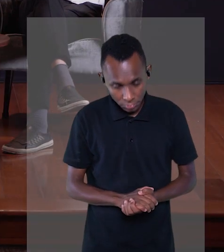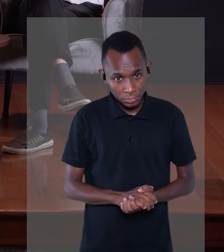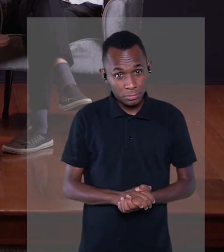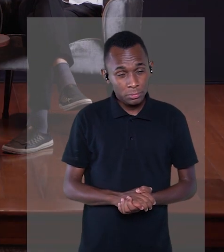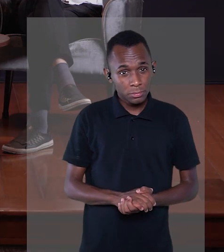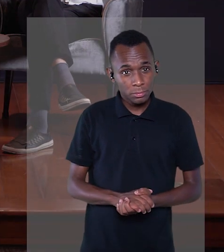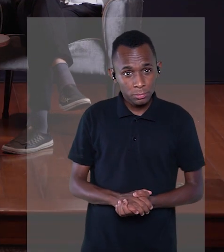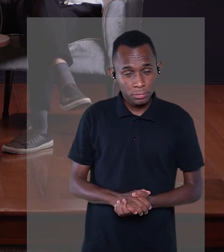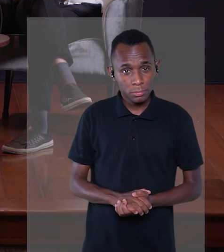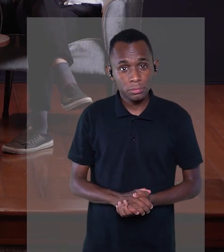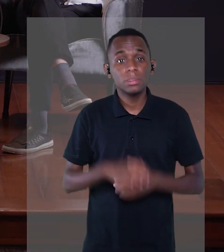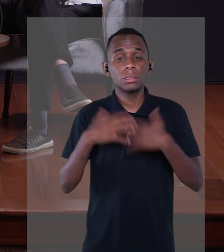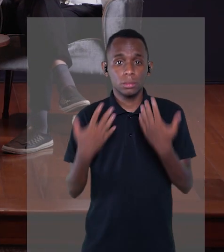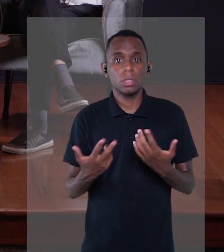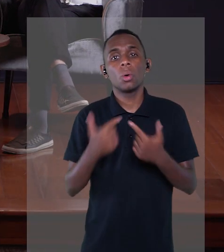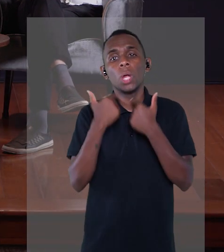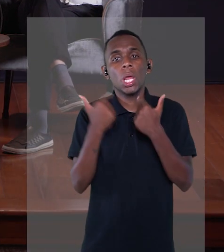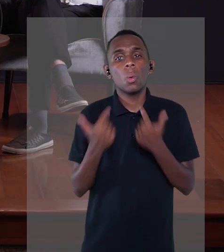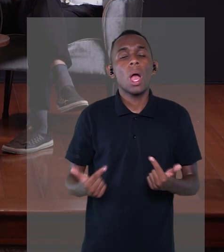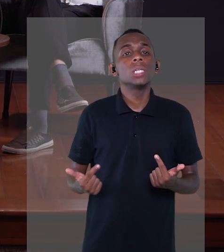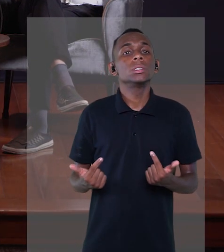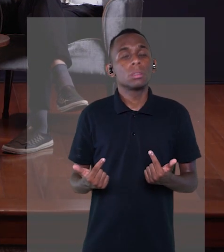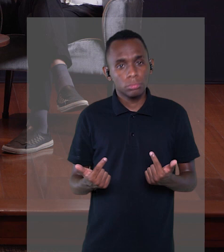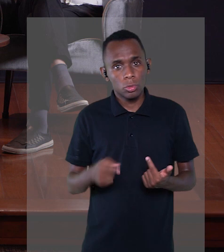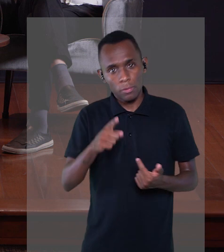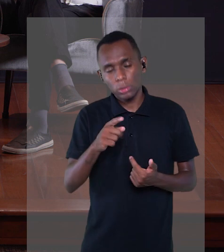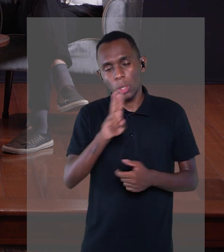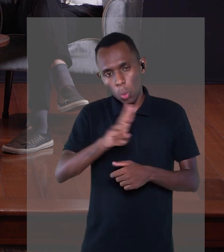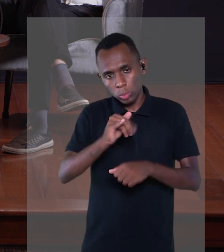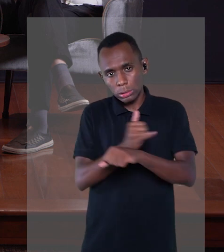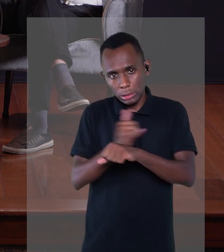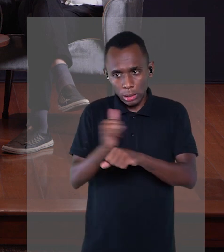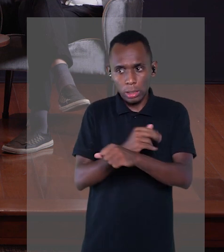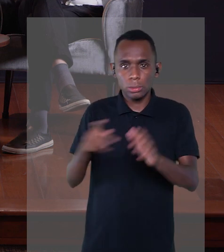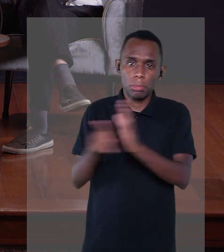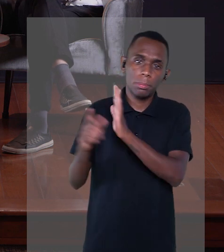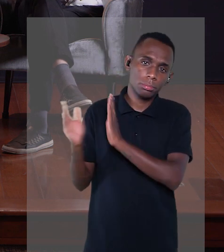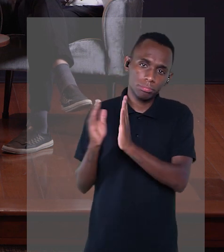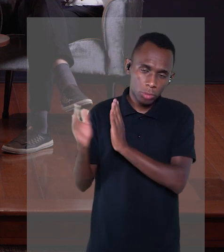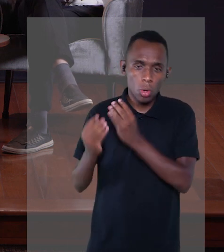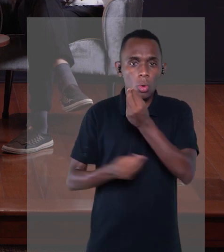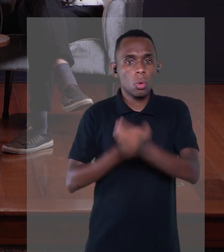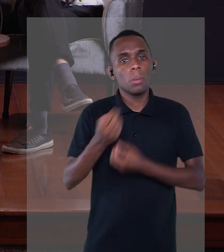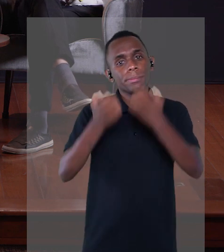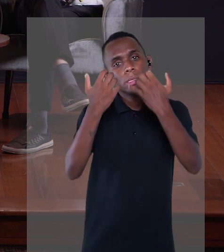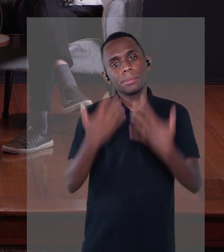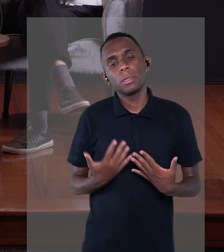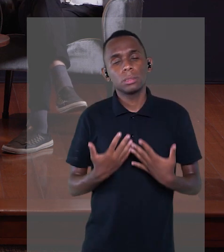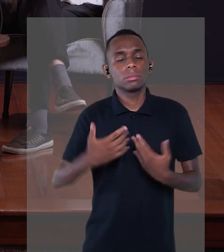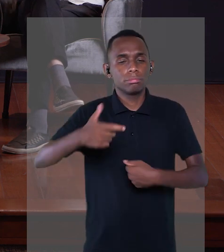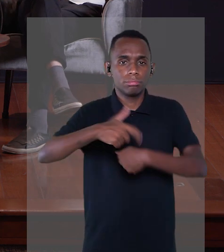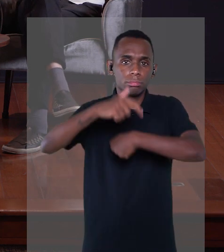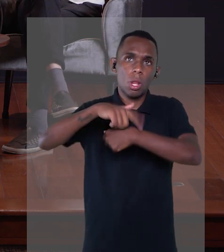E isso da linguagem que você usa, né, de época, como que foi esse processo,